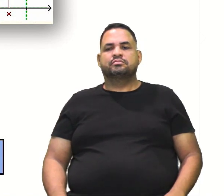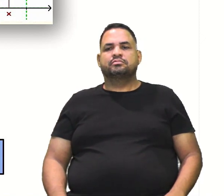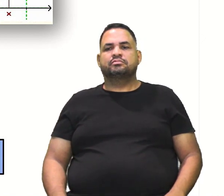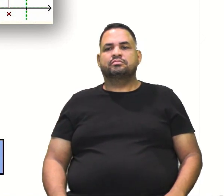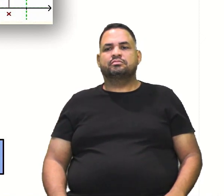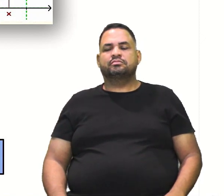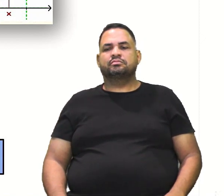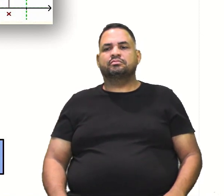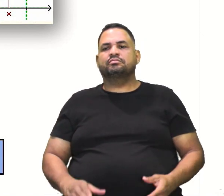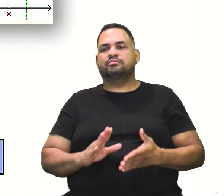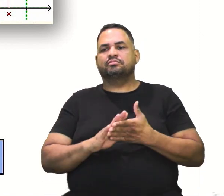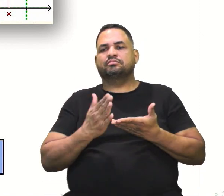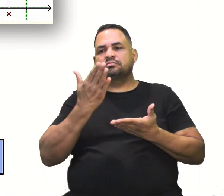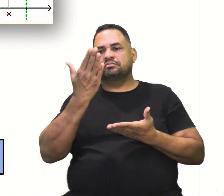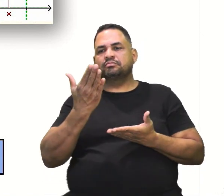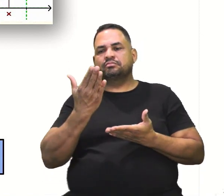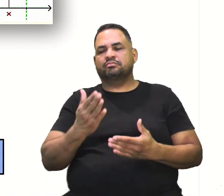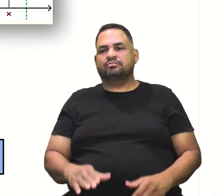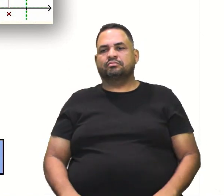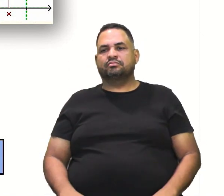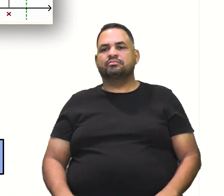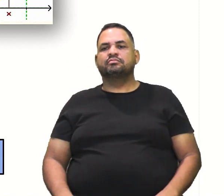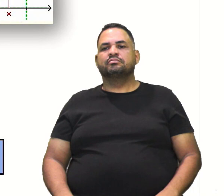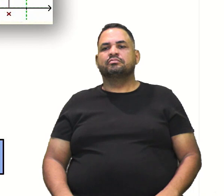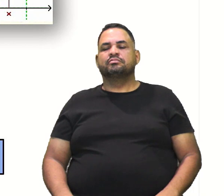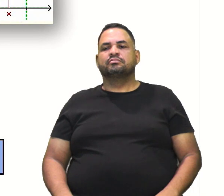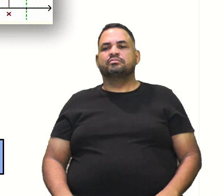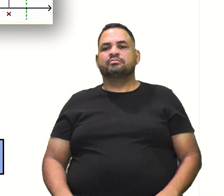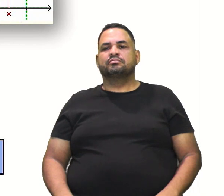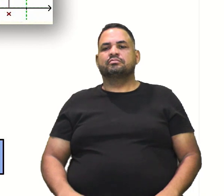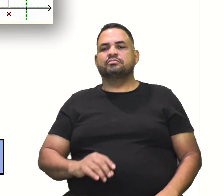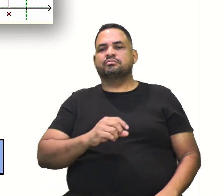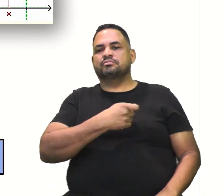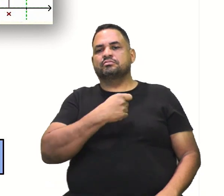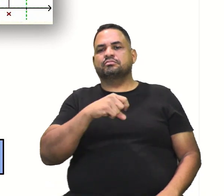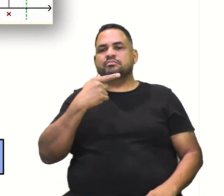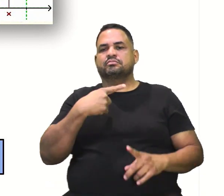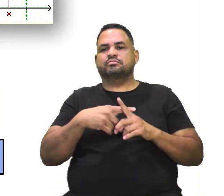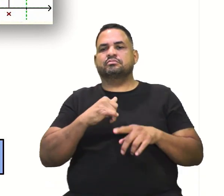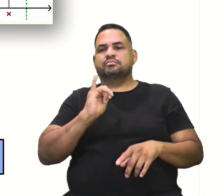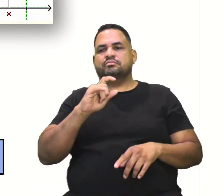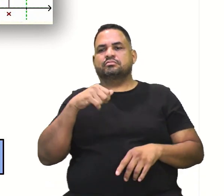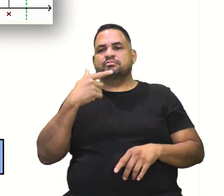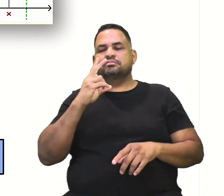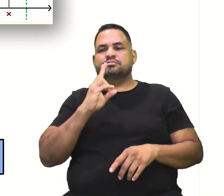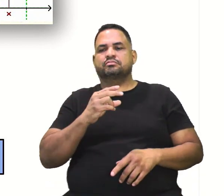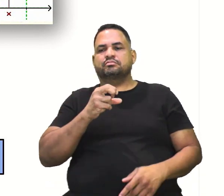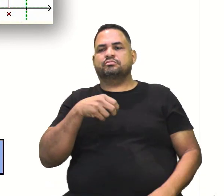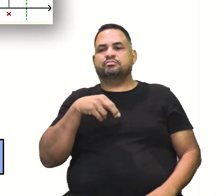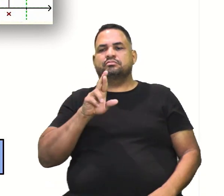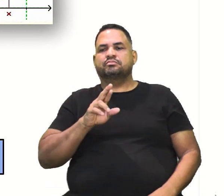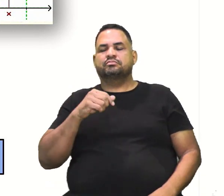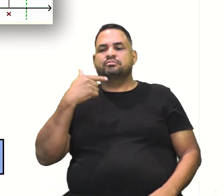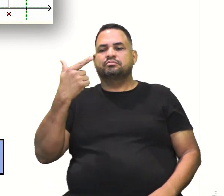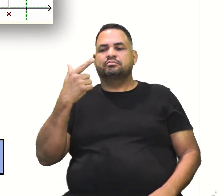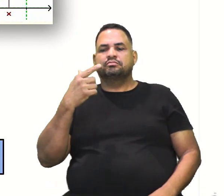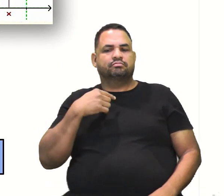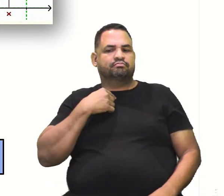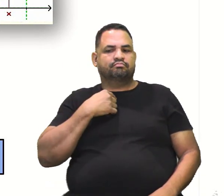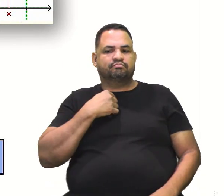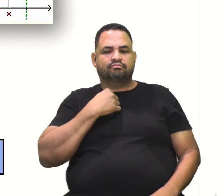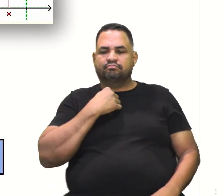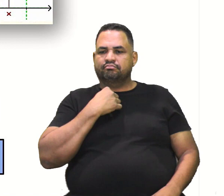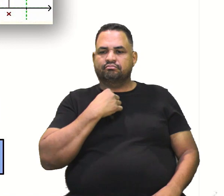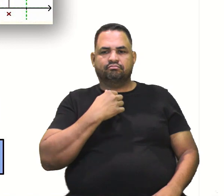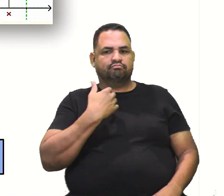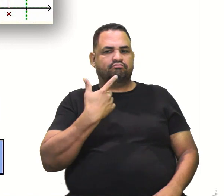somar nem subtrair, né? Então ficamos dessa forma aqui, ó. Beleza. X ao quadrado mais y ao quadrado igual ao raio ao quadrado. Não tem A